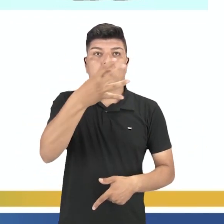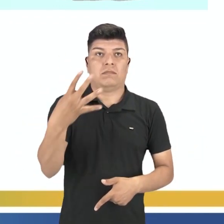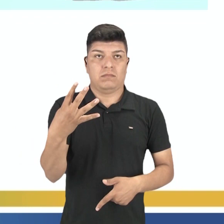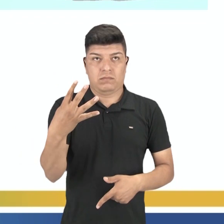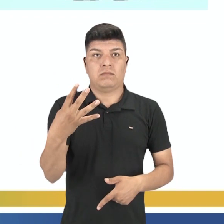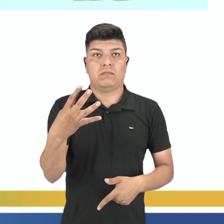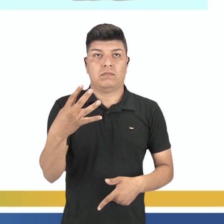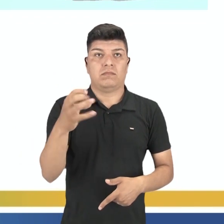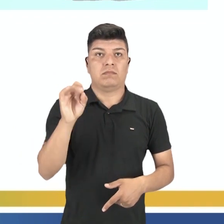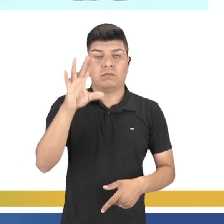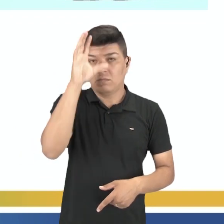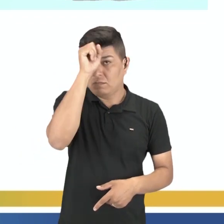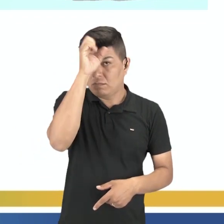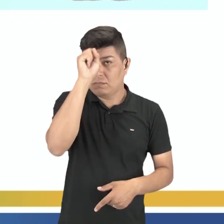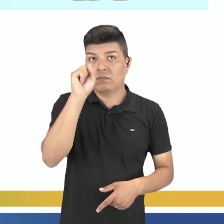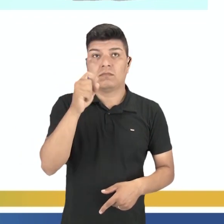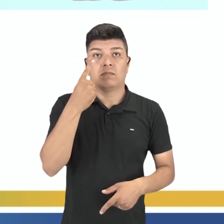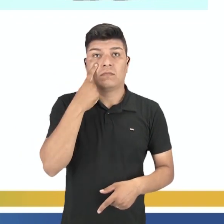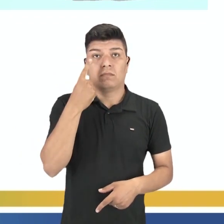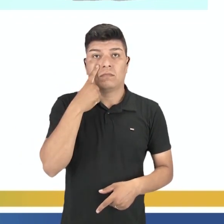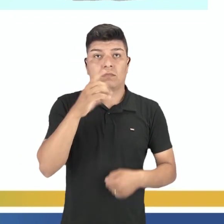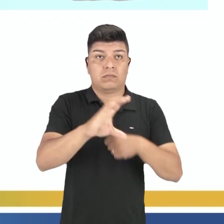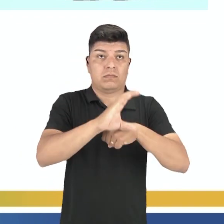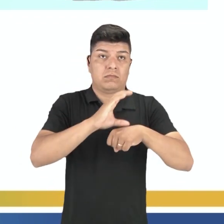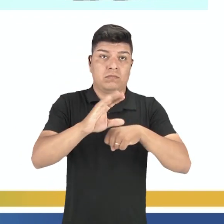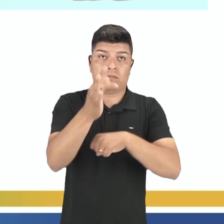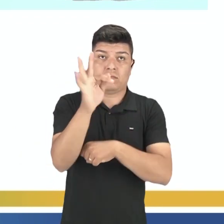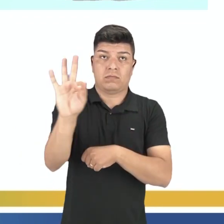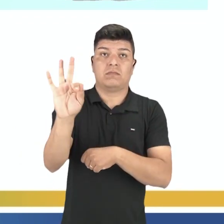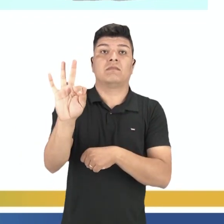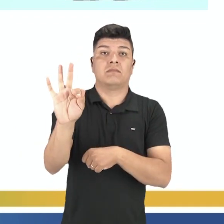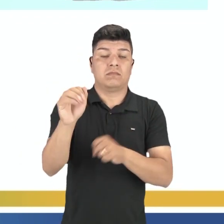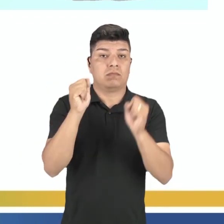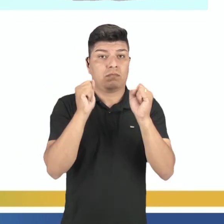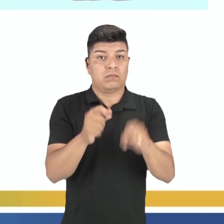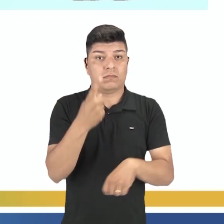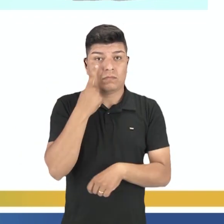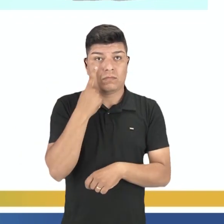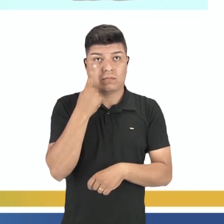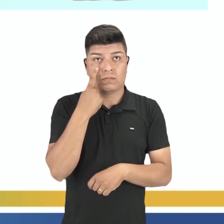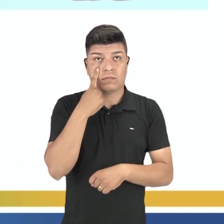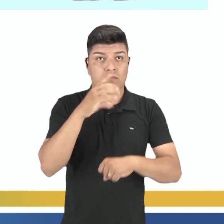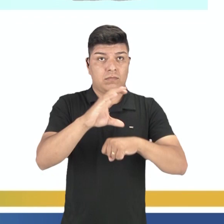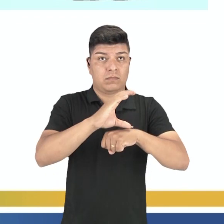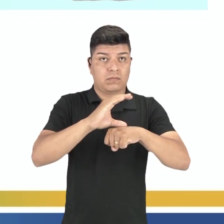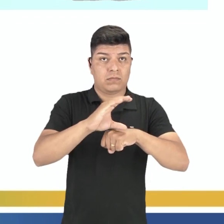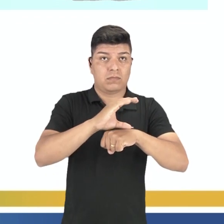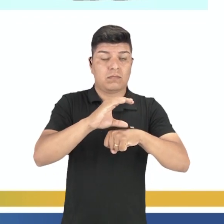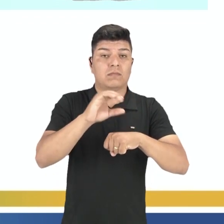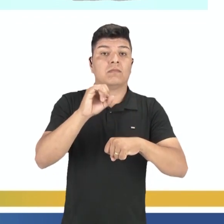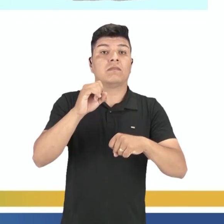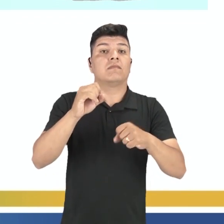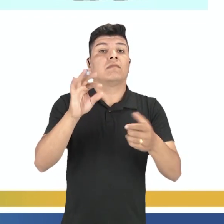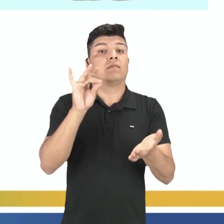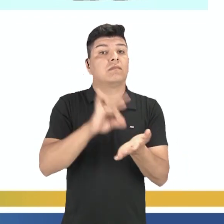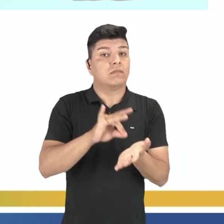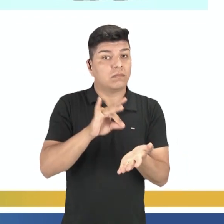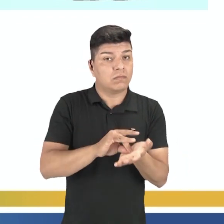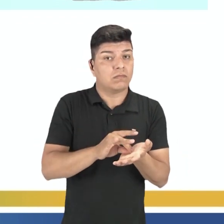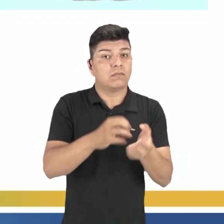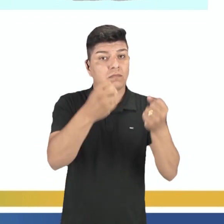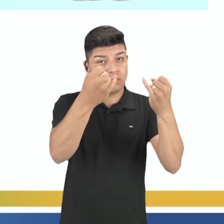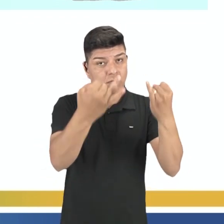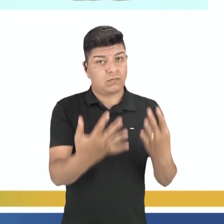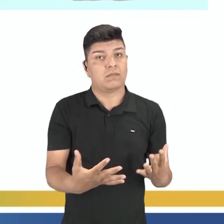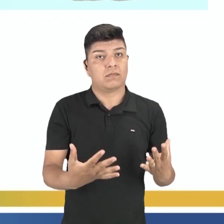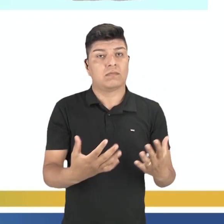de aprendiz. Vide Constituição Federal, quer dizer que você deve olhar lá na Constituição o que de fato se fala